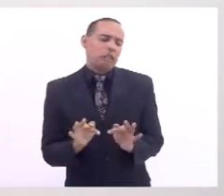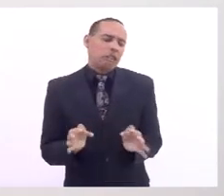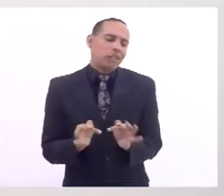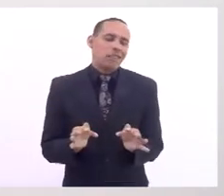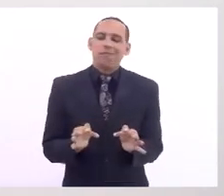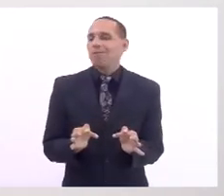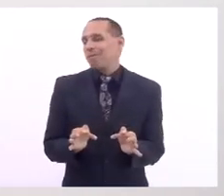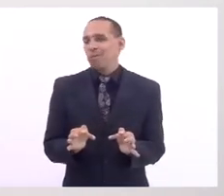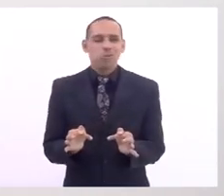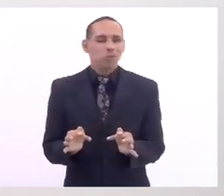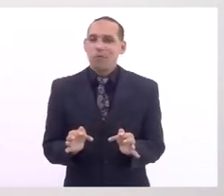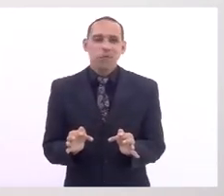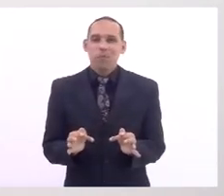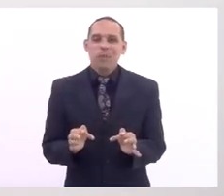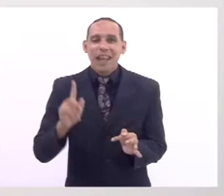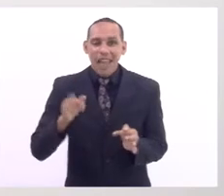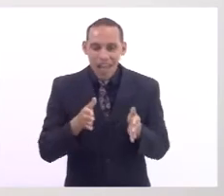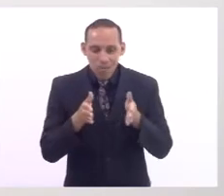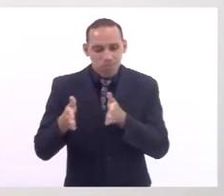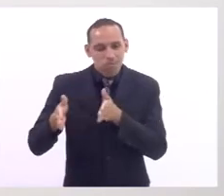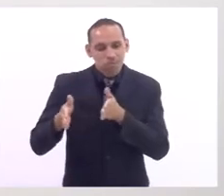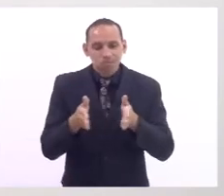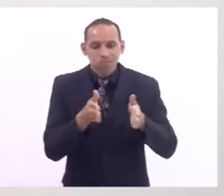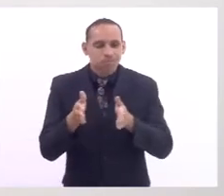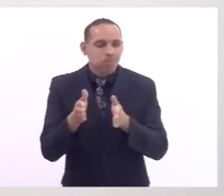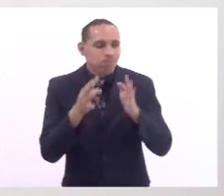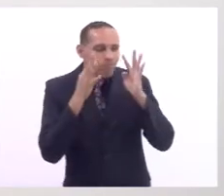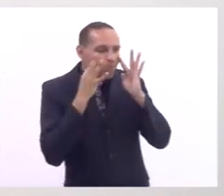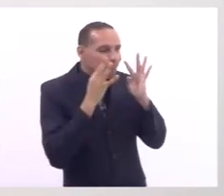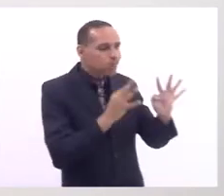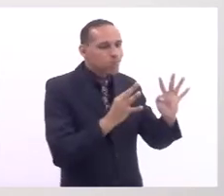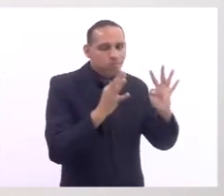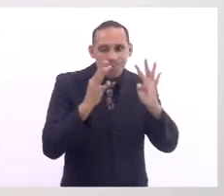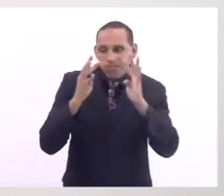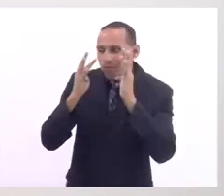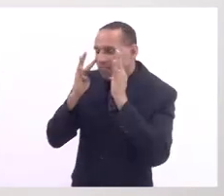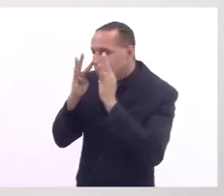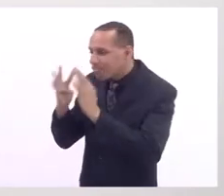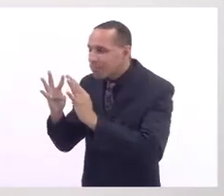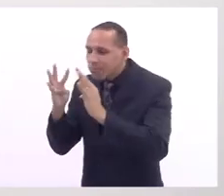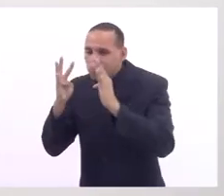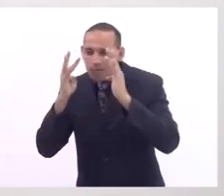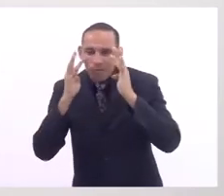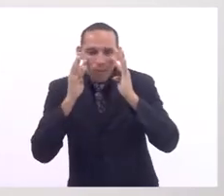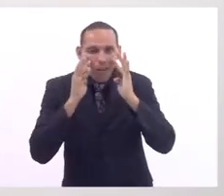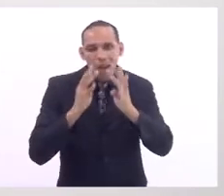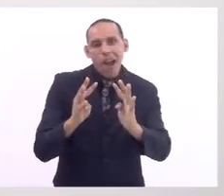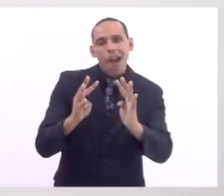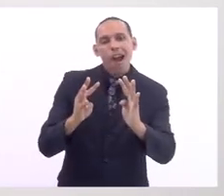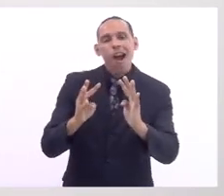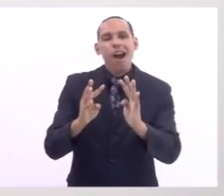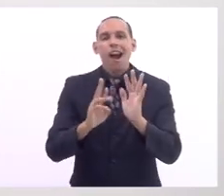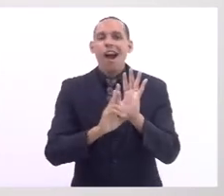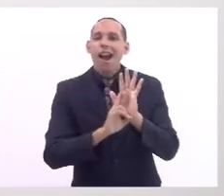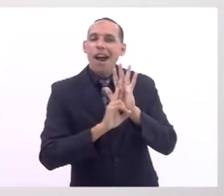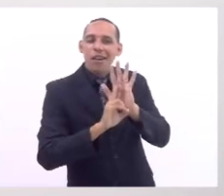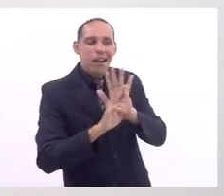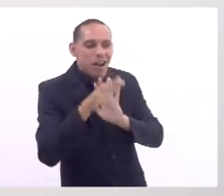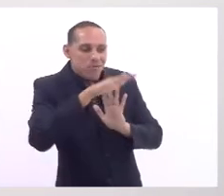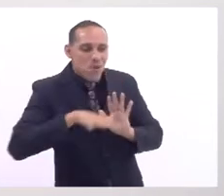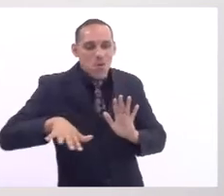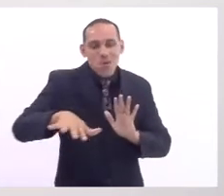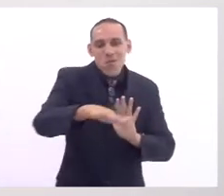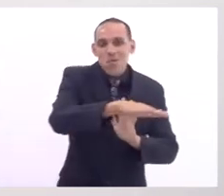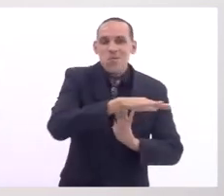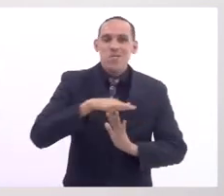mas esse caminho foi o caminho de ouvir e dar uma representação aqueles que verdadeiramente são os